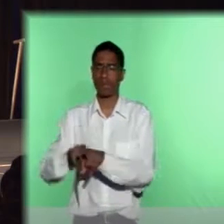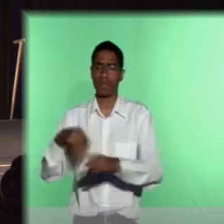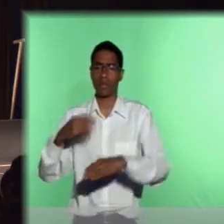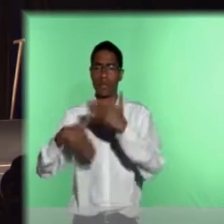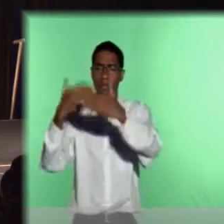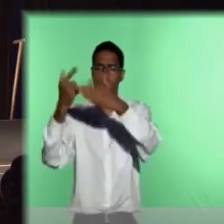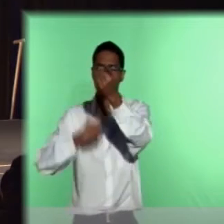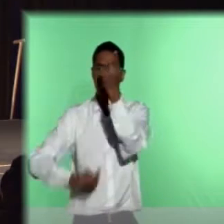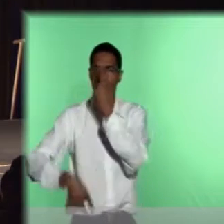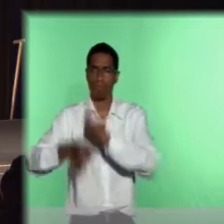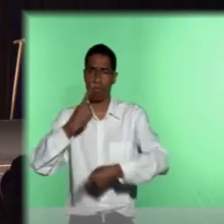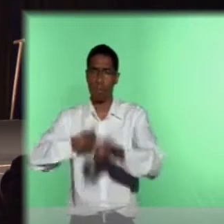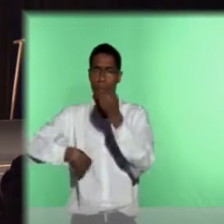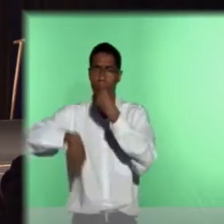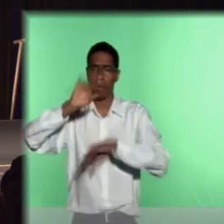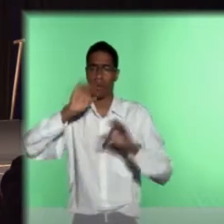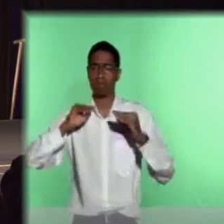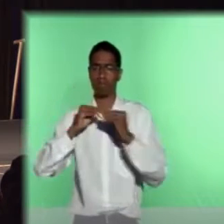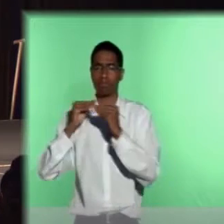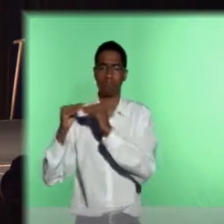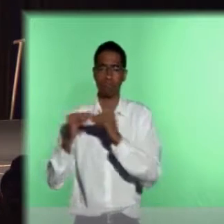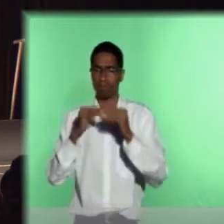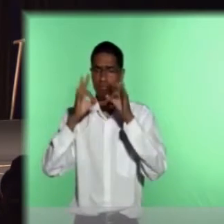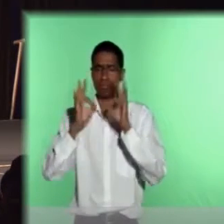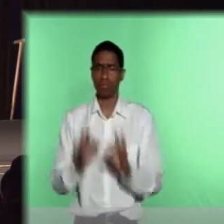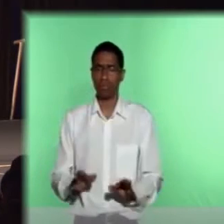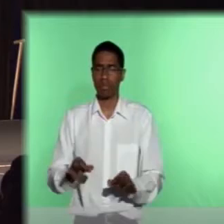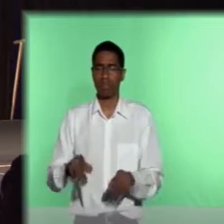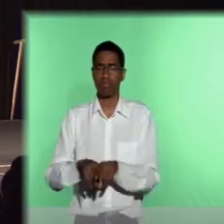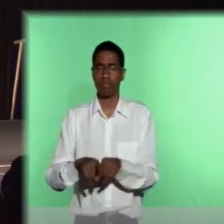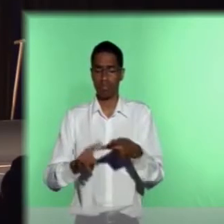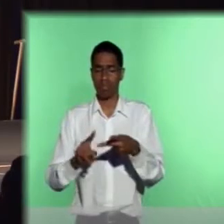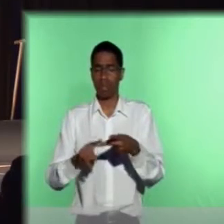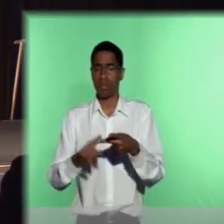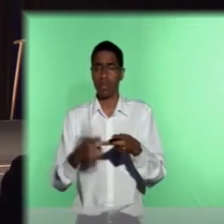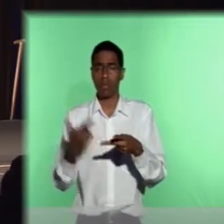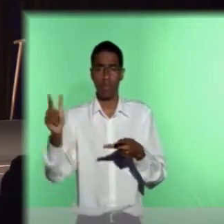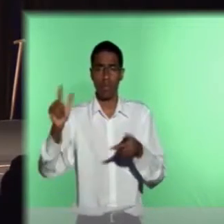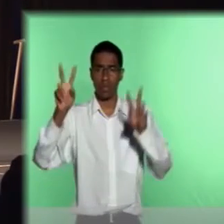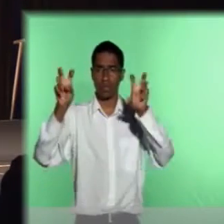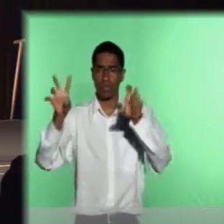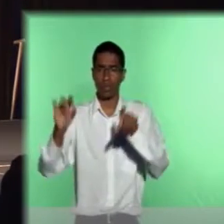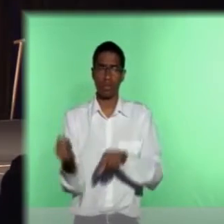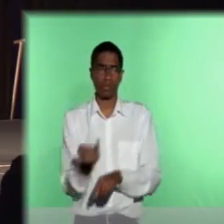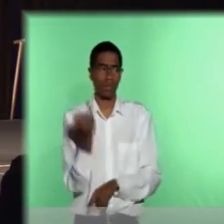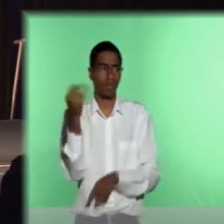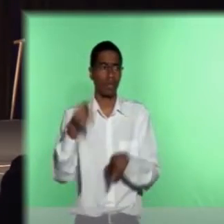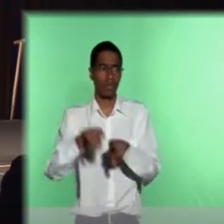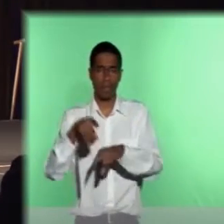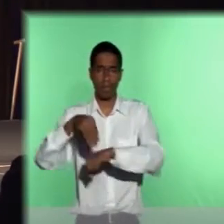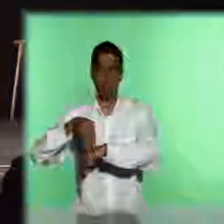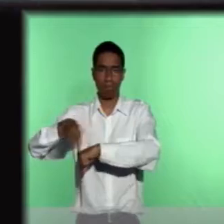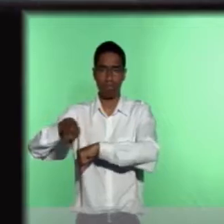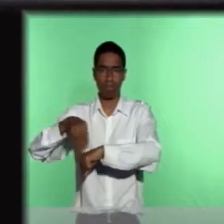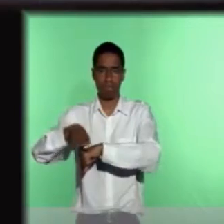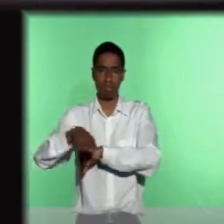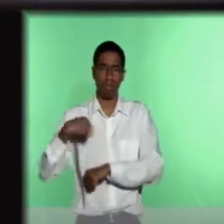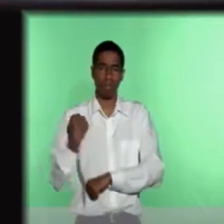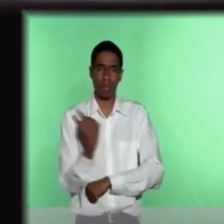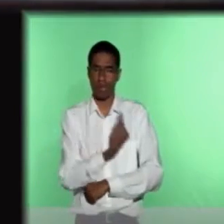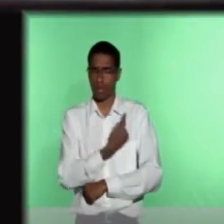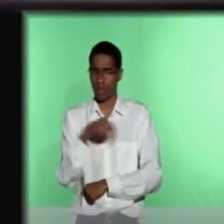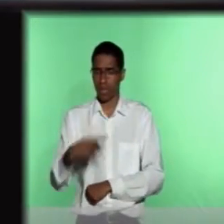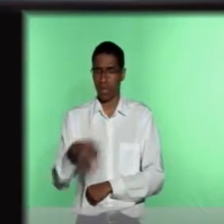de aprendizagem adequados, né? A outra questão, esse ponto é importante para a gente aqui, dirigentes